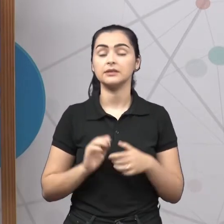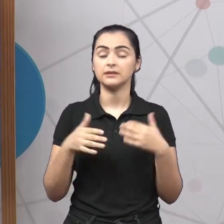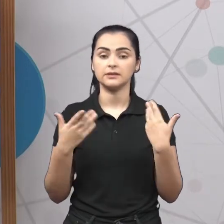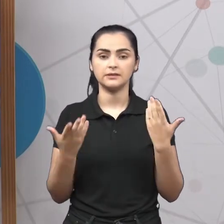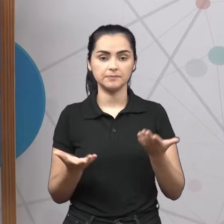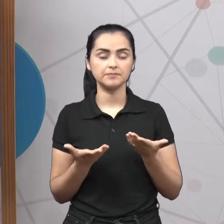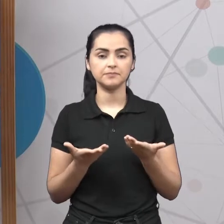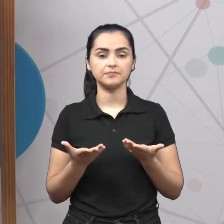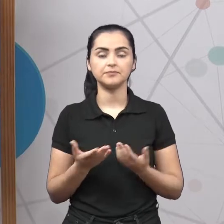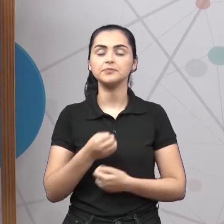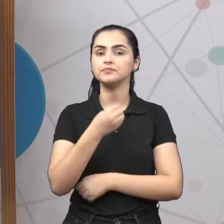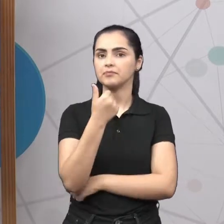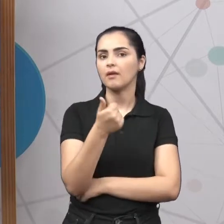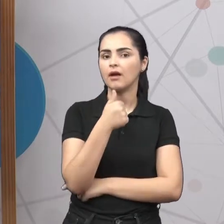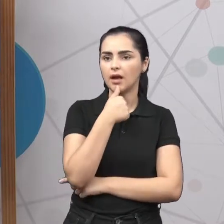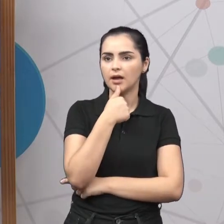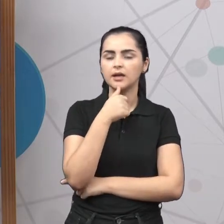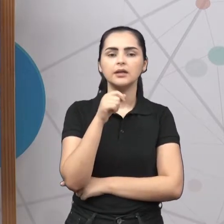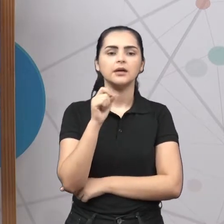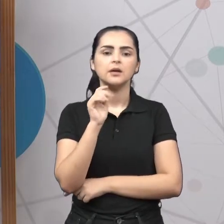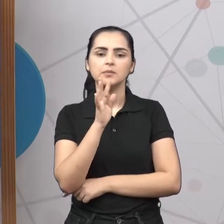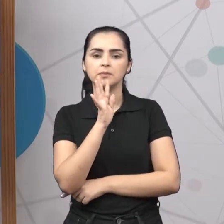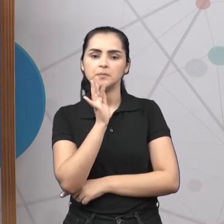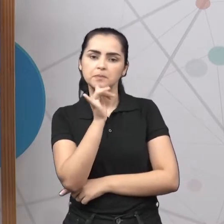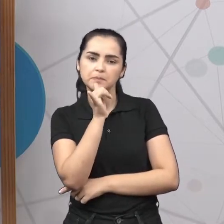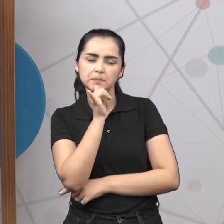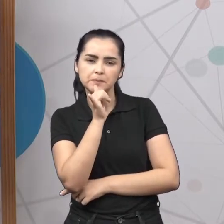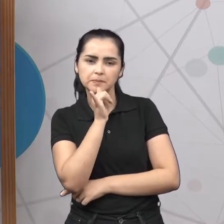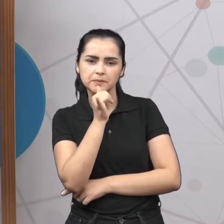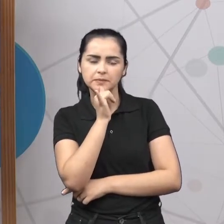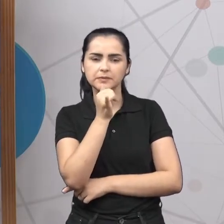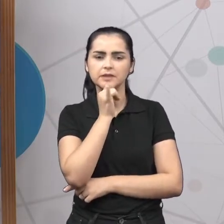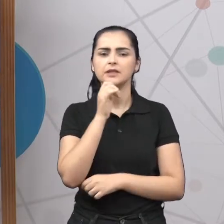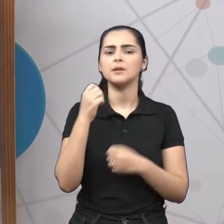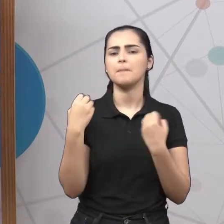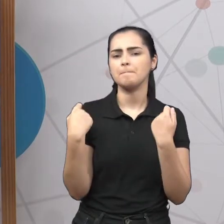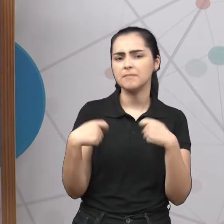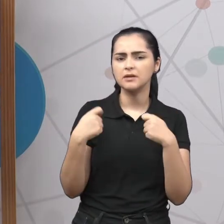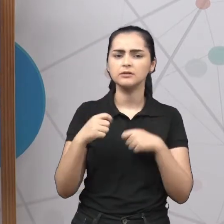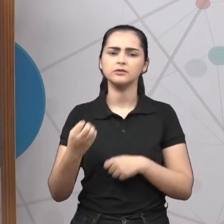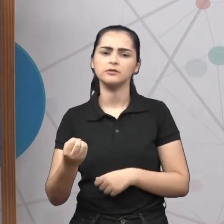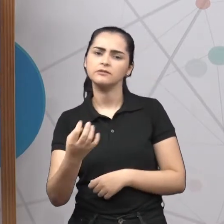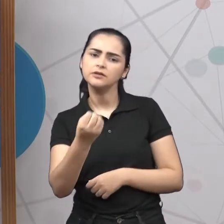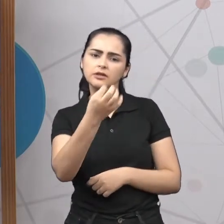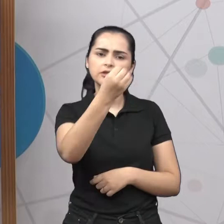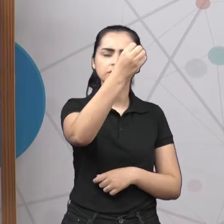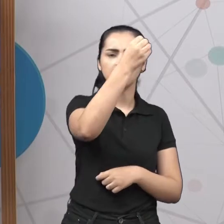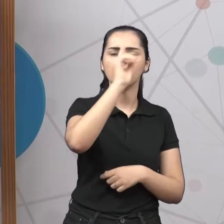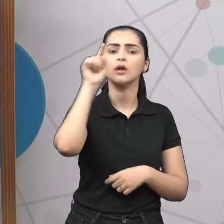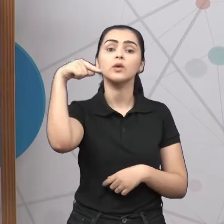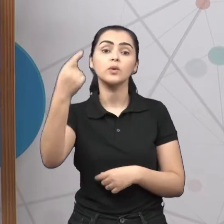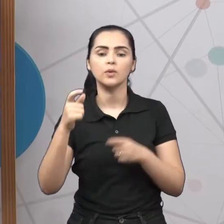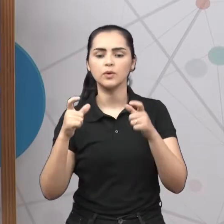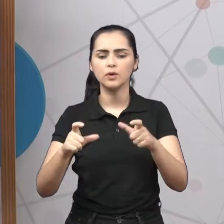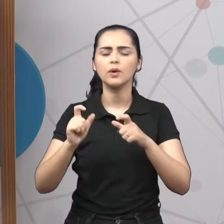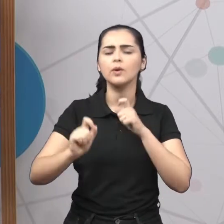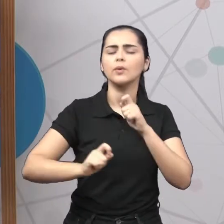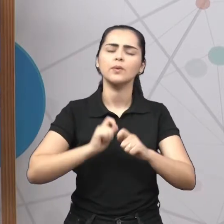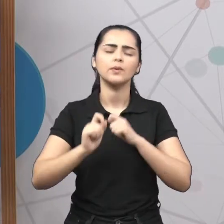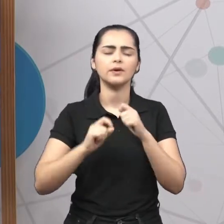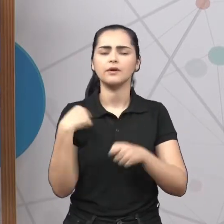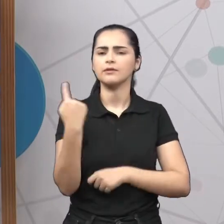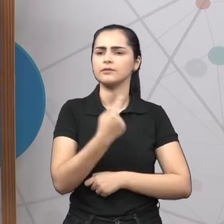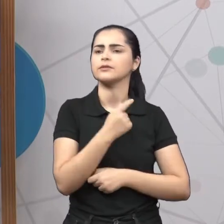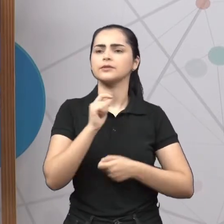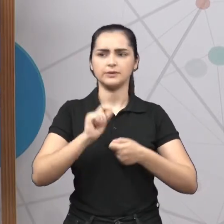E aconteceu alguma coisa e ela tem que viajar, ela tem que resolver alguma coisa em outro lugar. O que é que nós fazemos? Leia